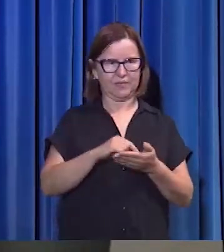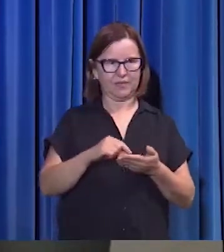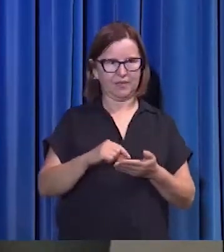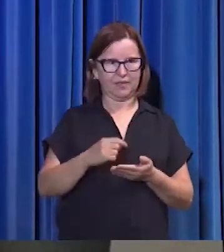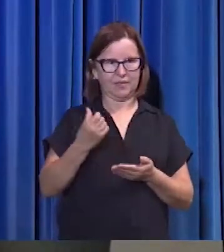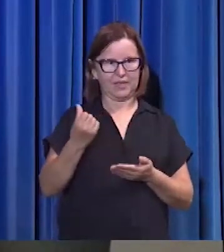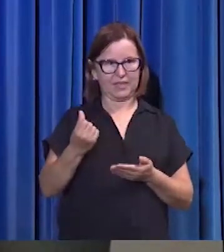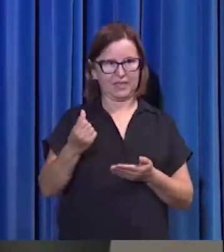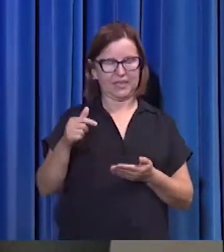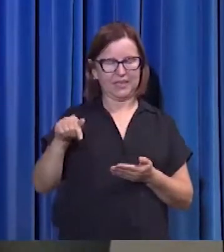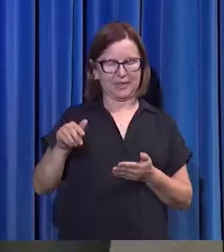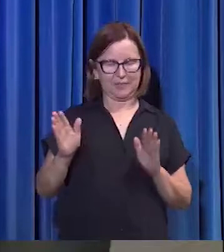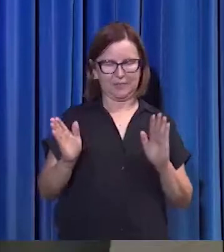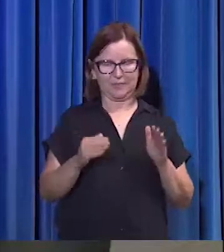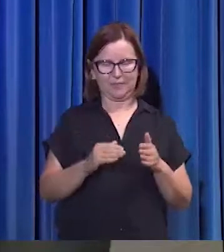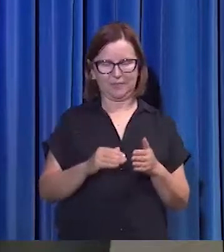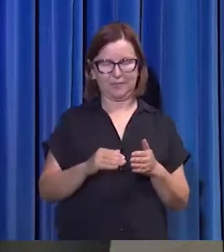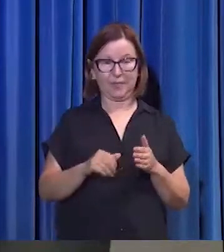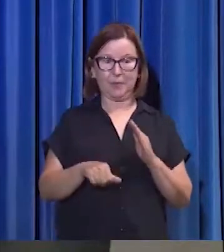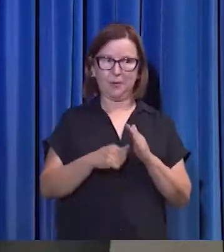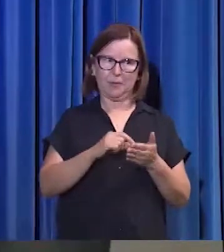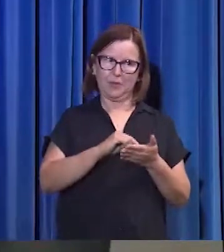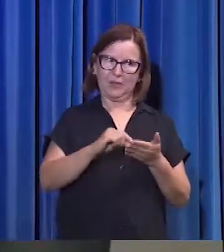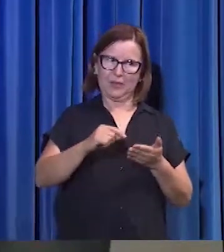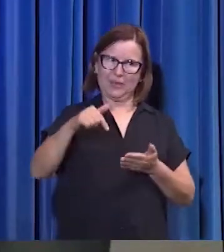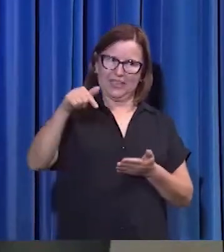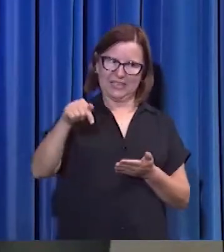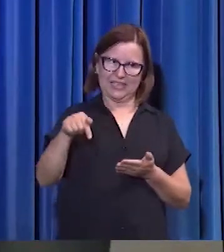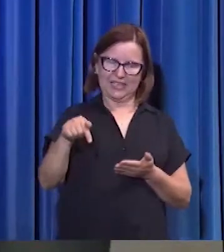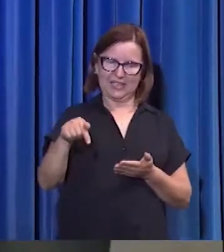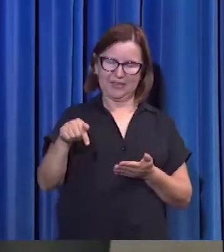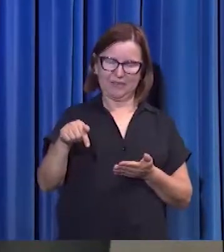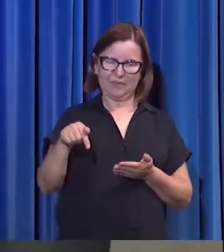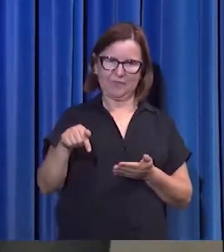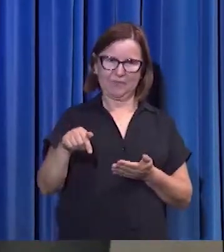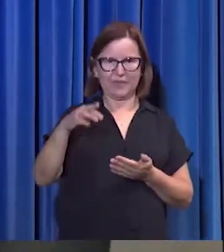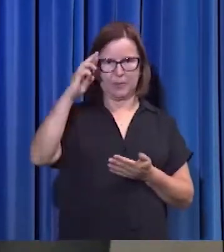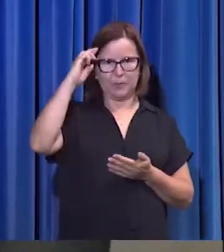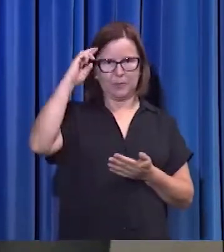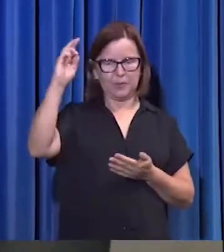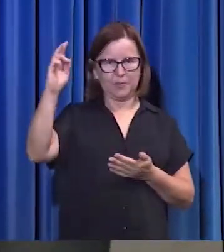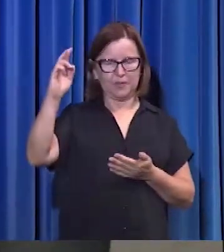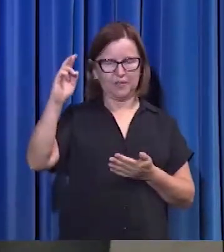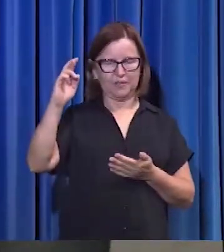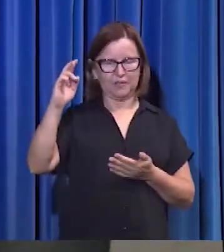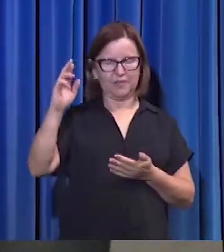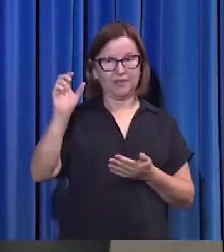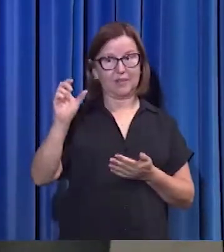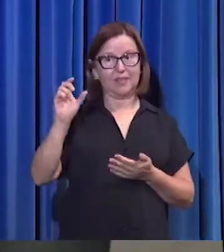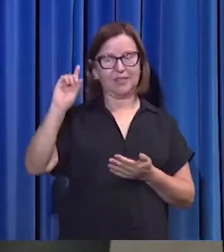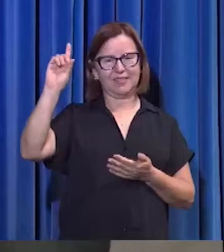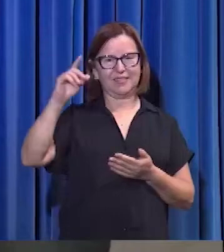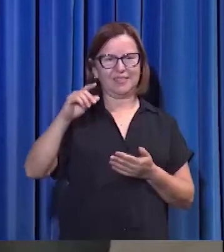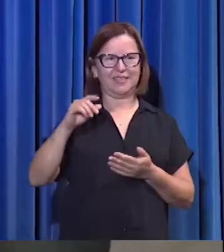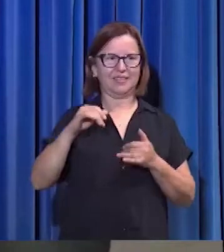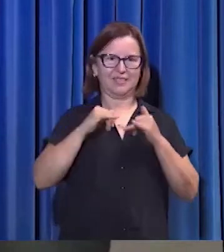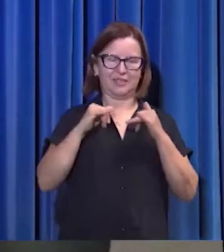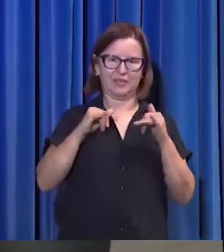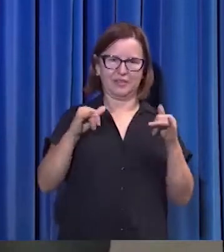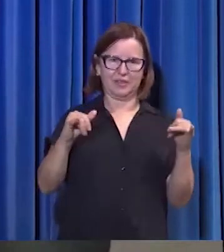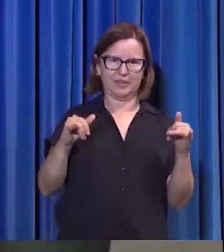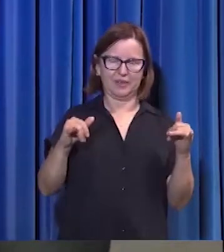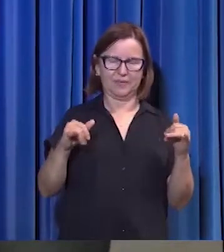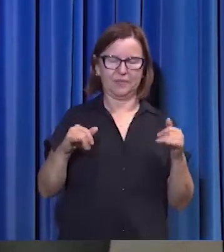e 7. Vamos ler assim. Primeiro 7, o Senhor falando, a palavra de Deus falando que temos